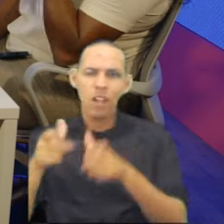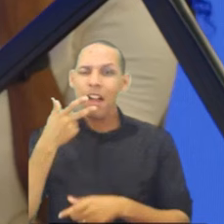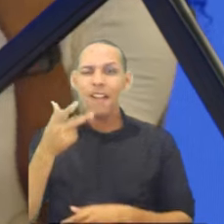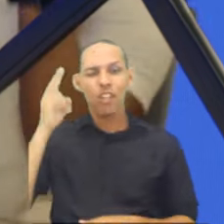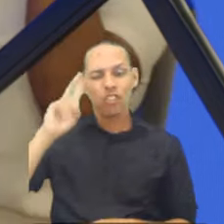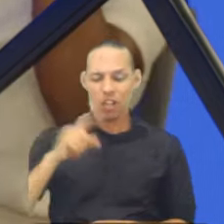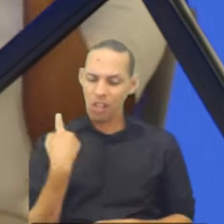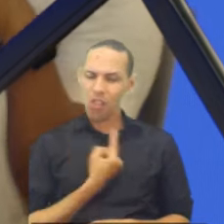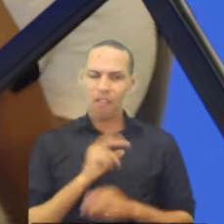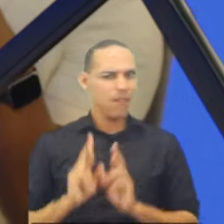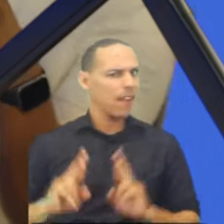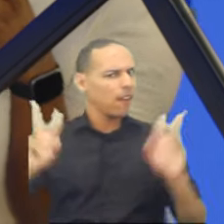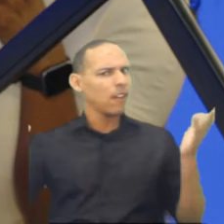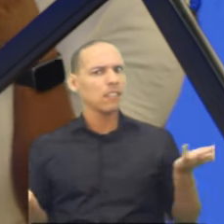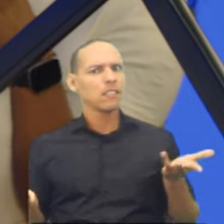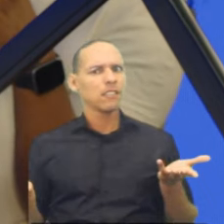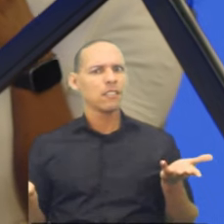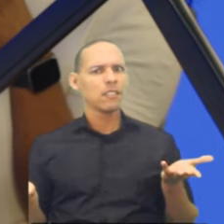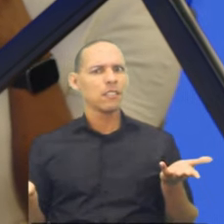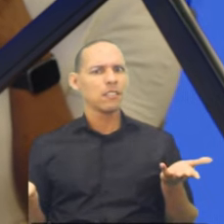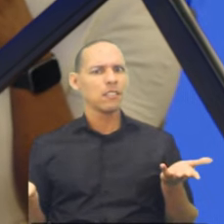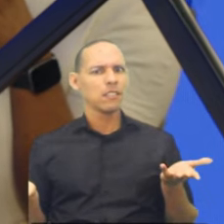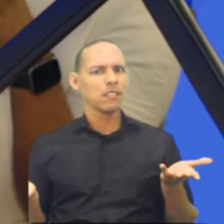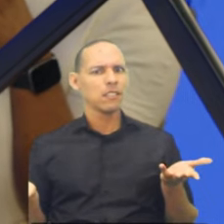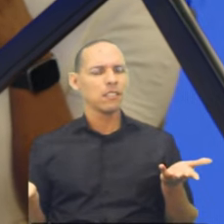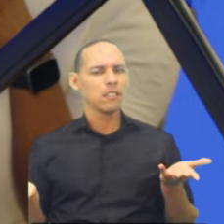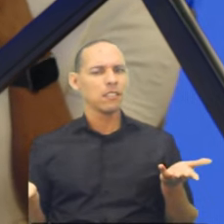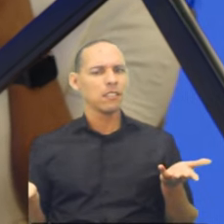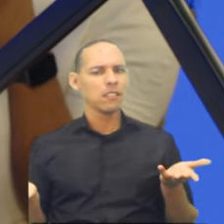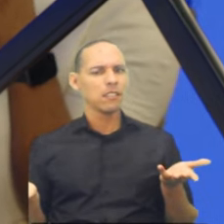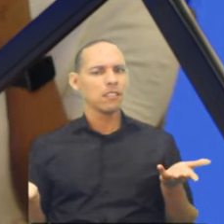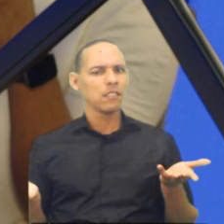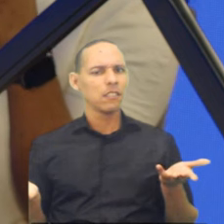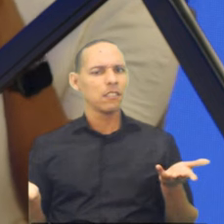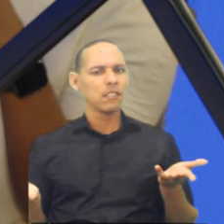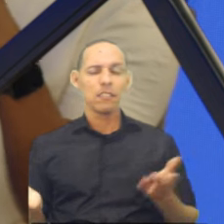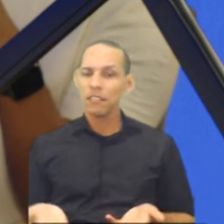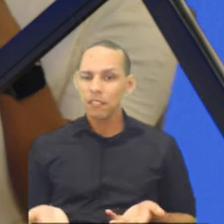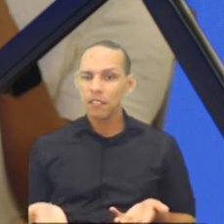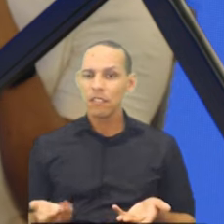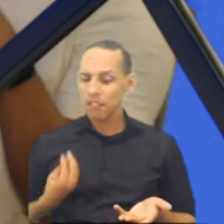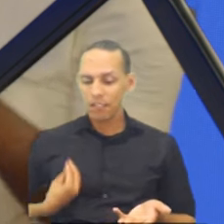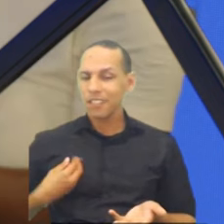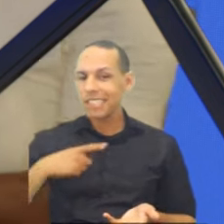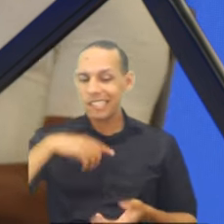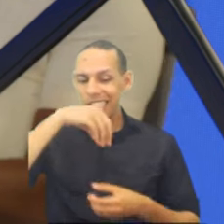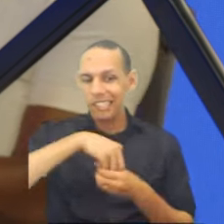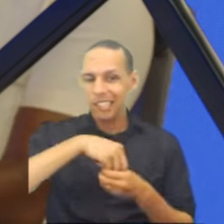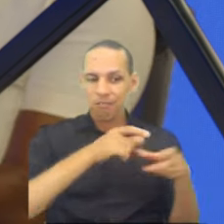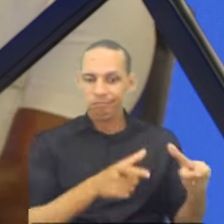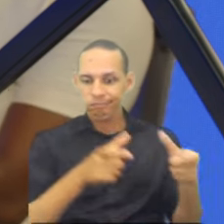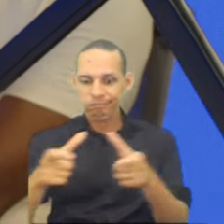pessoas contam nossa história de outra forma sim então o existir nesses espaços